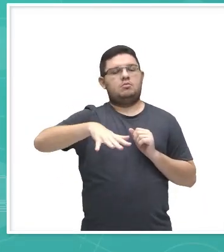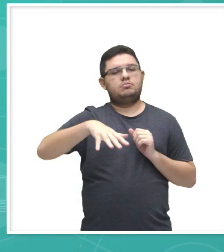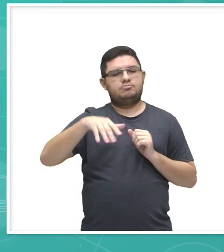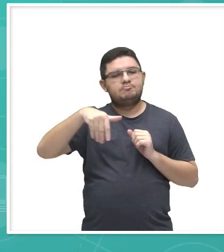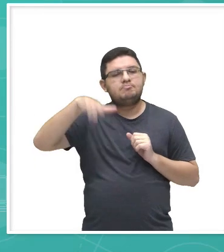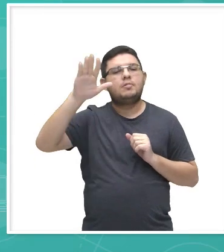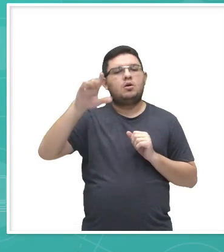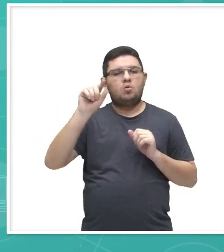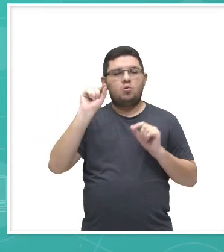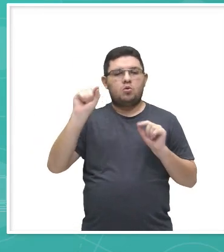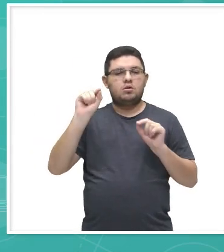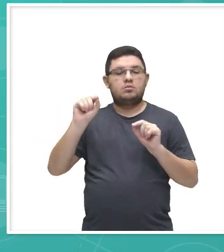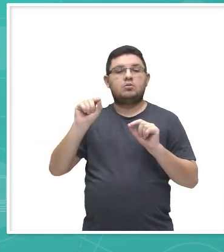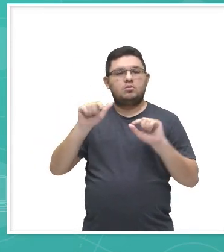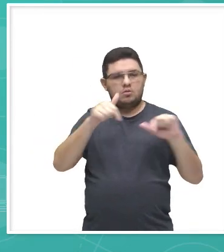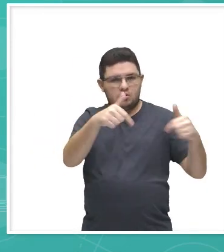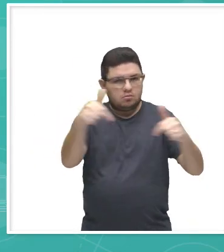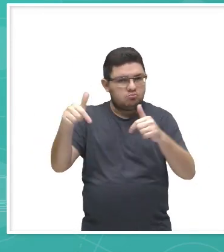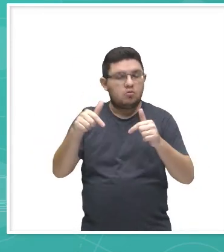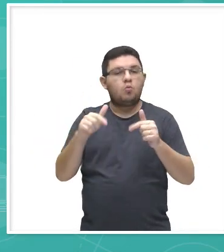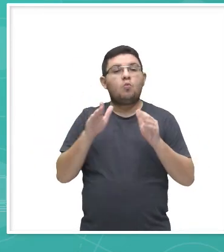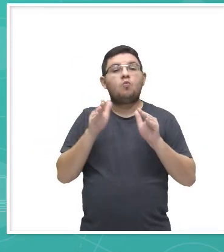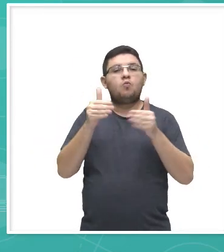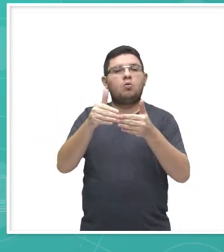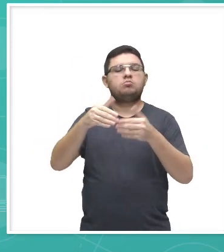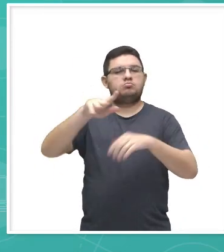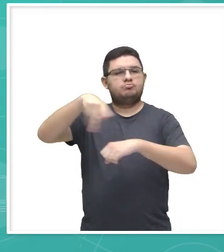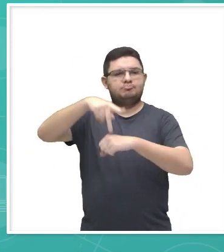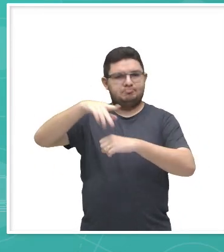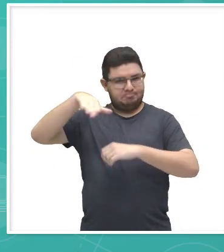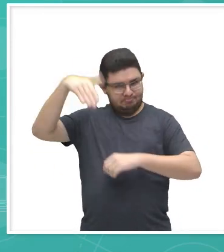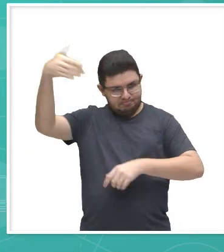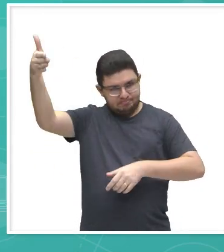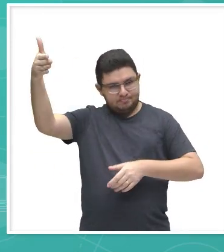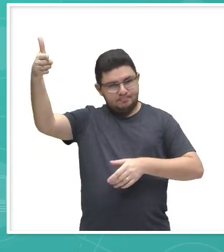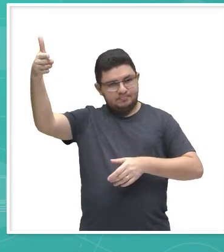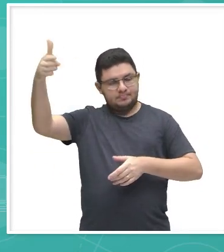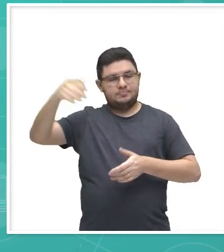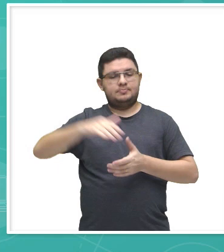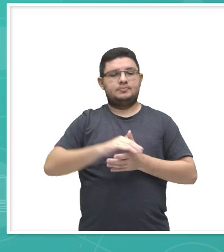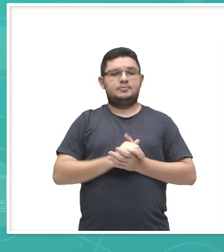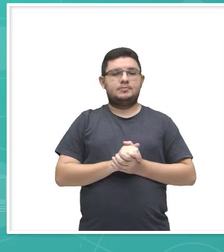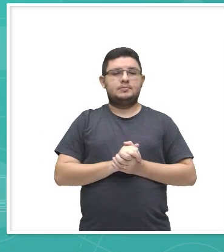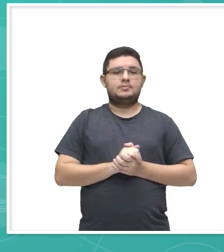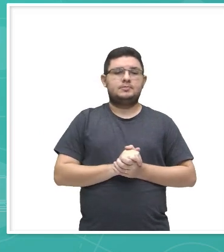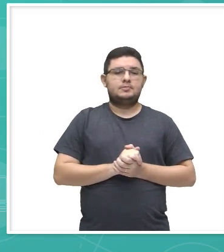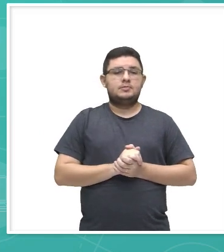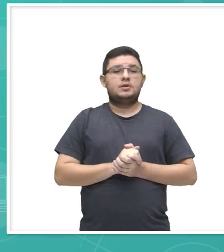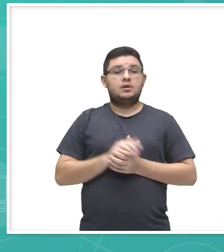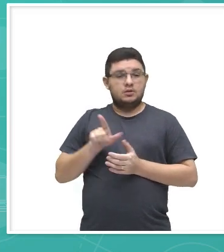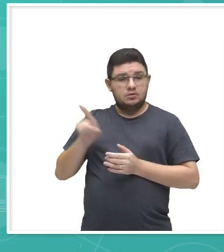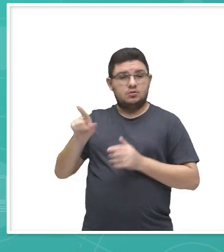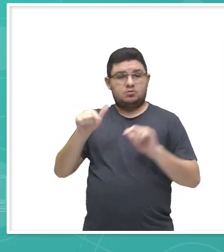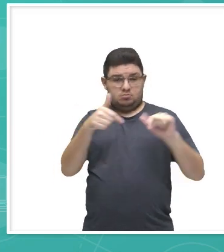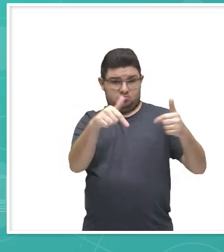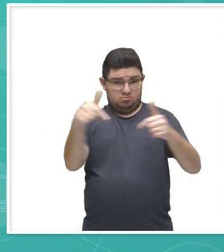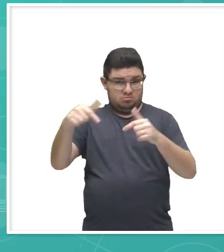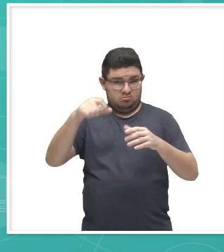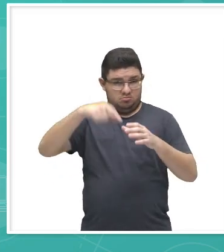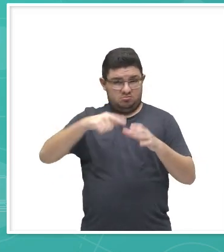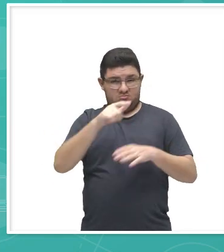relação a essa atividade que vai ser praticada nessa região, nessa área, né, que vai ser praticado esse tipo